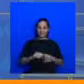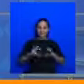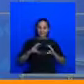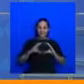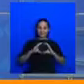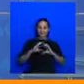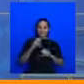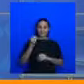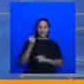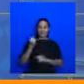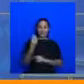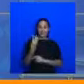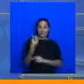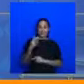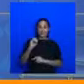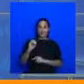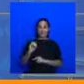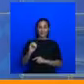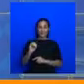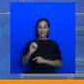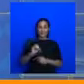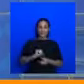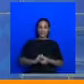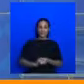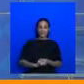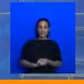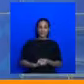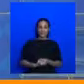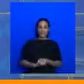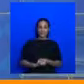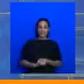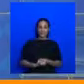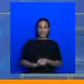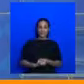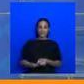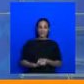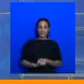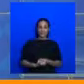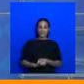Bola branca, 40. Branca, 40.